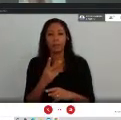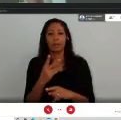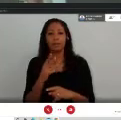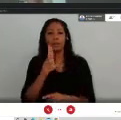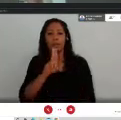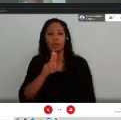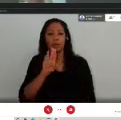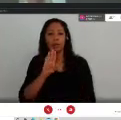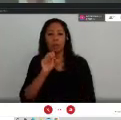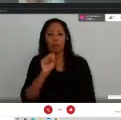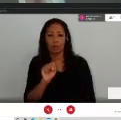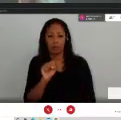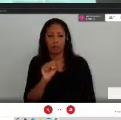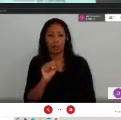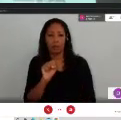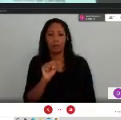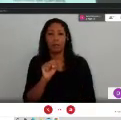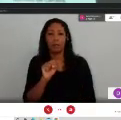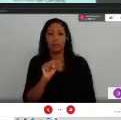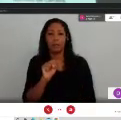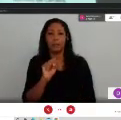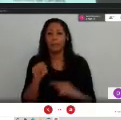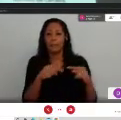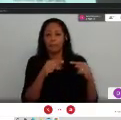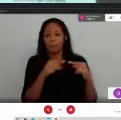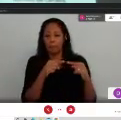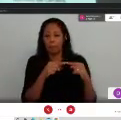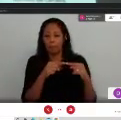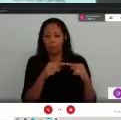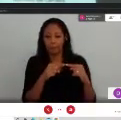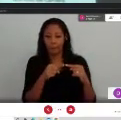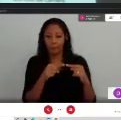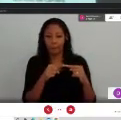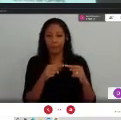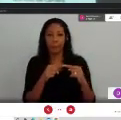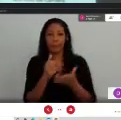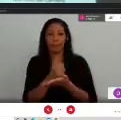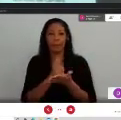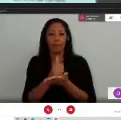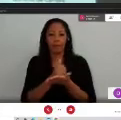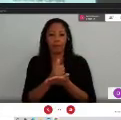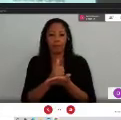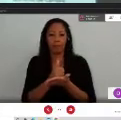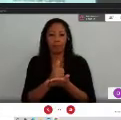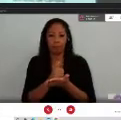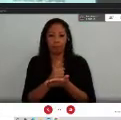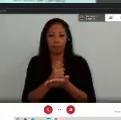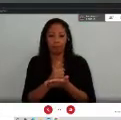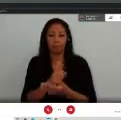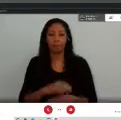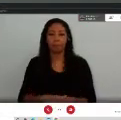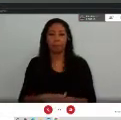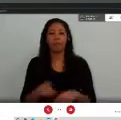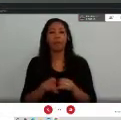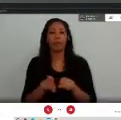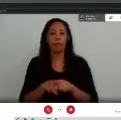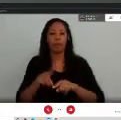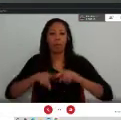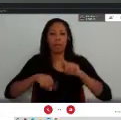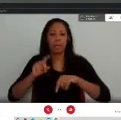de saúde na questão que se refere à farmácia básica e também a material para curativos.